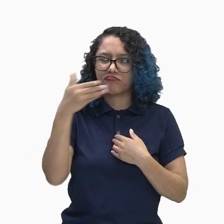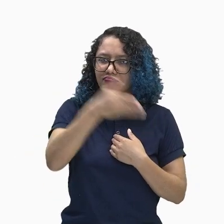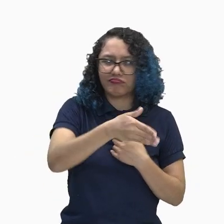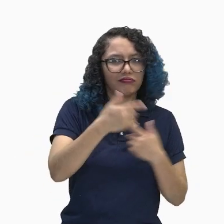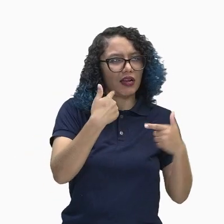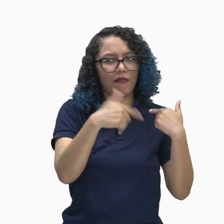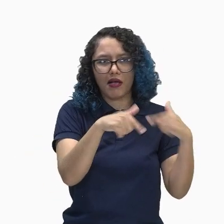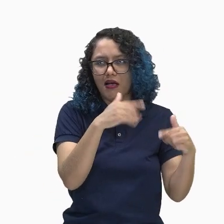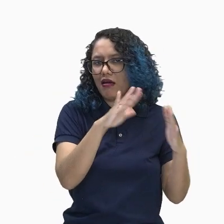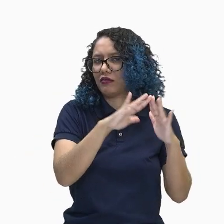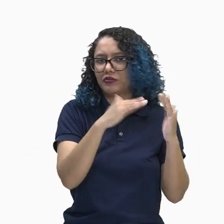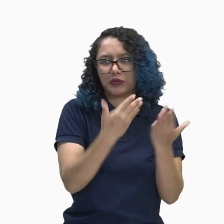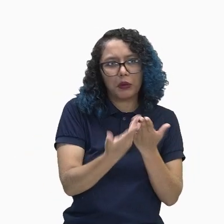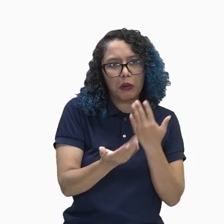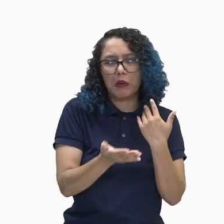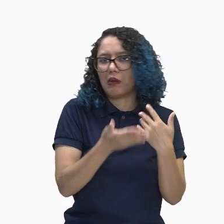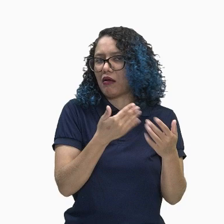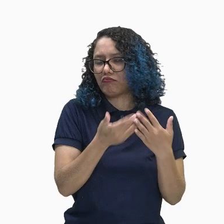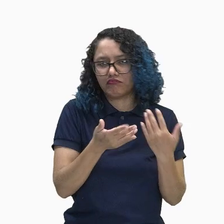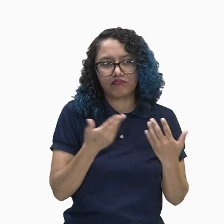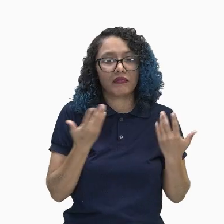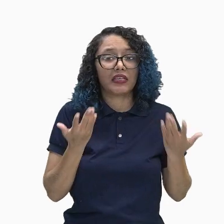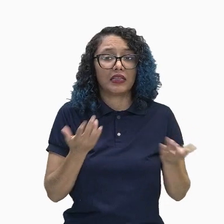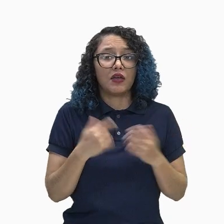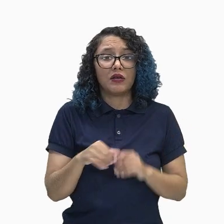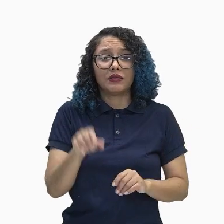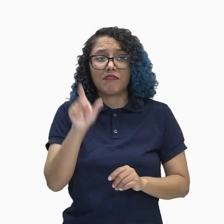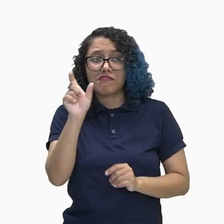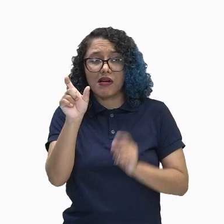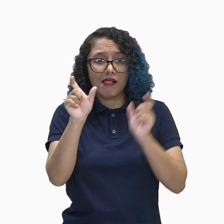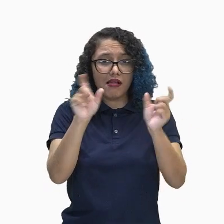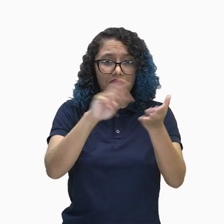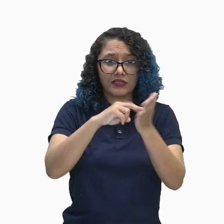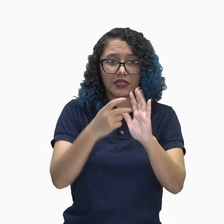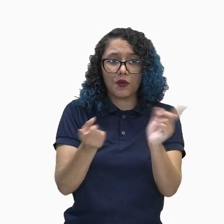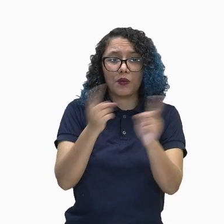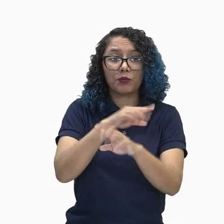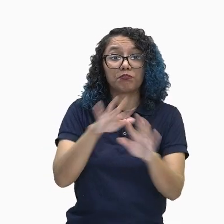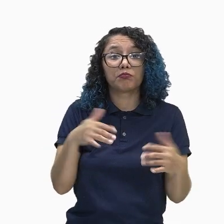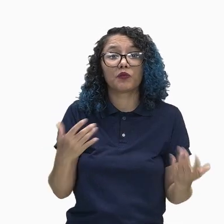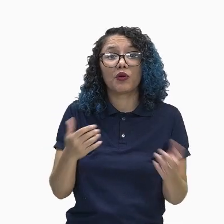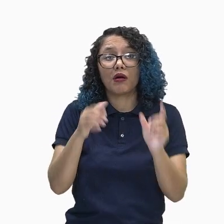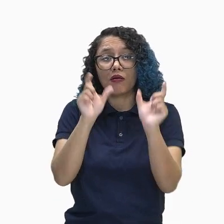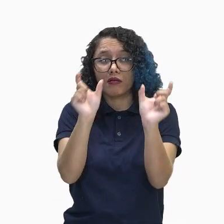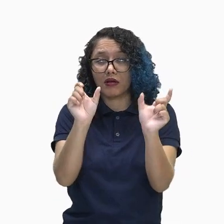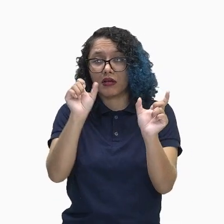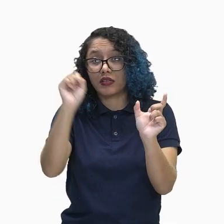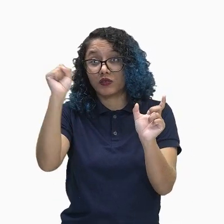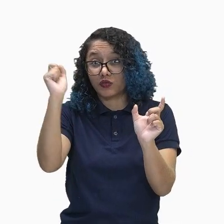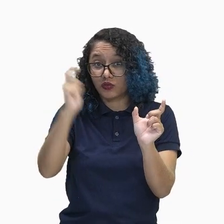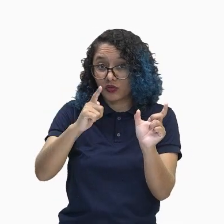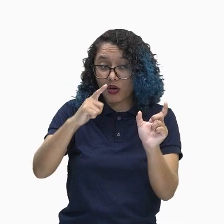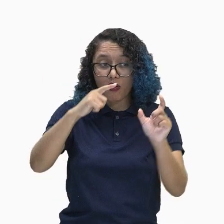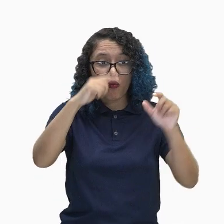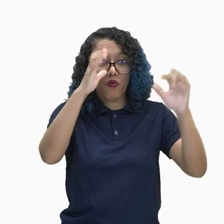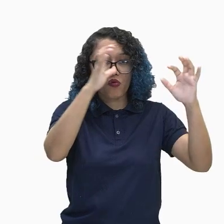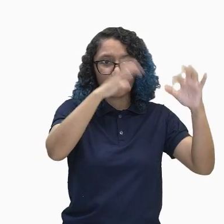escola. Então, observe que aí as duas palavras que têm sentido contrários é a palavra sol e